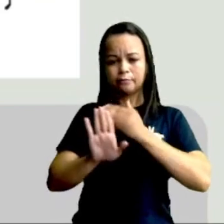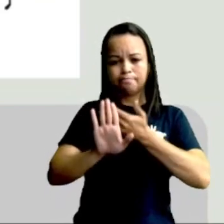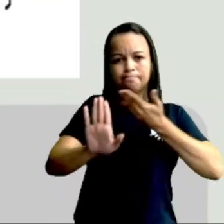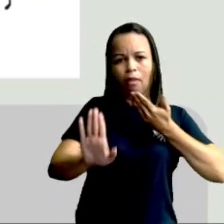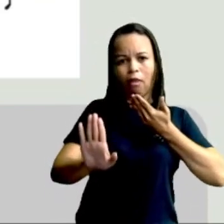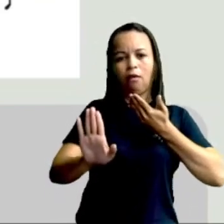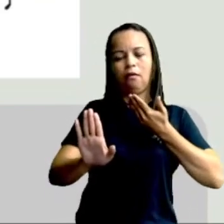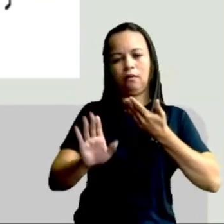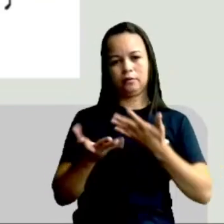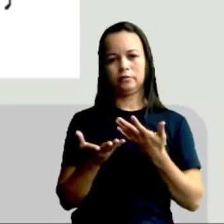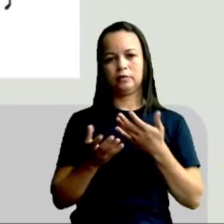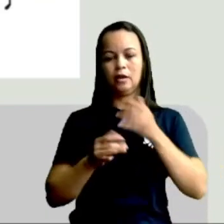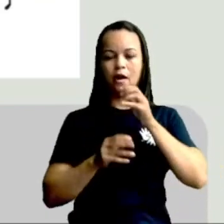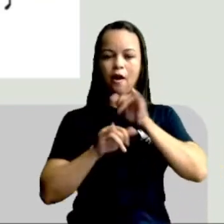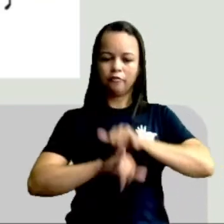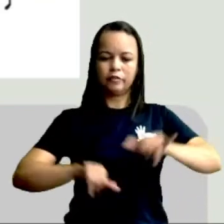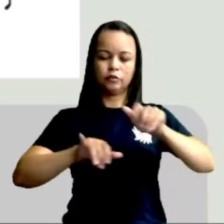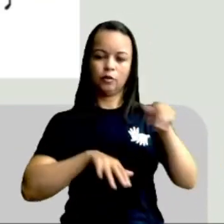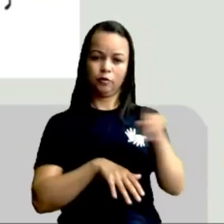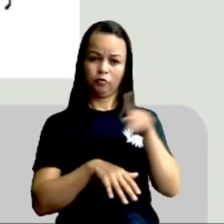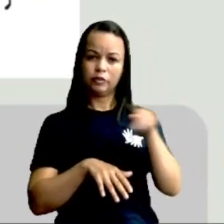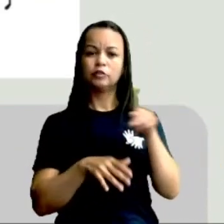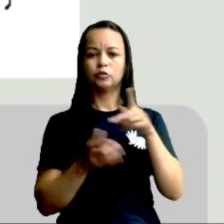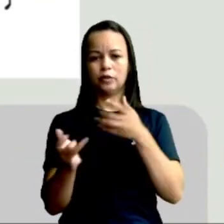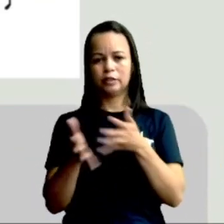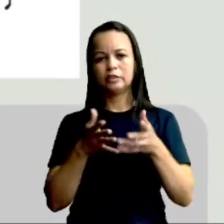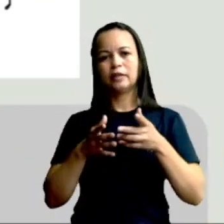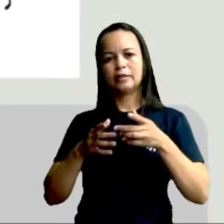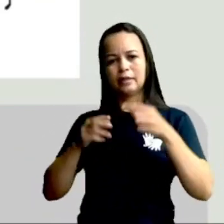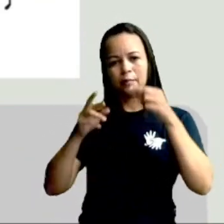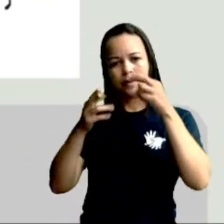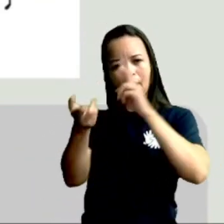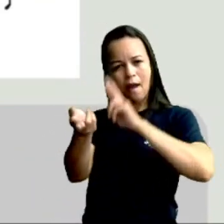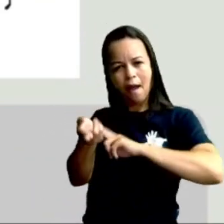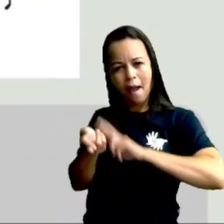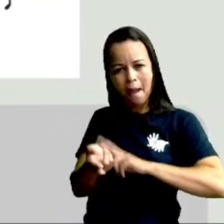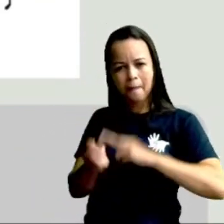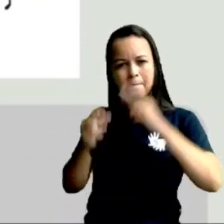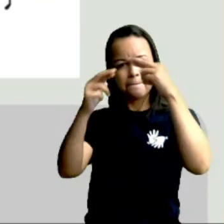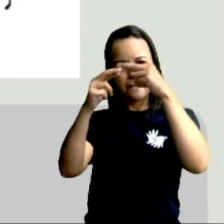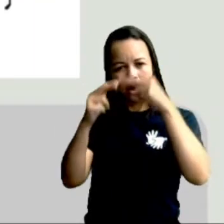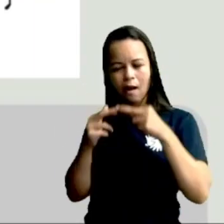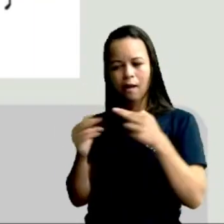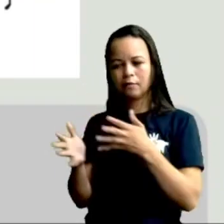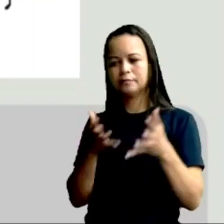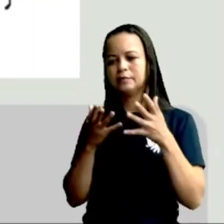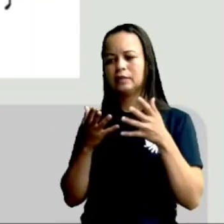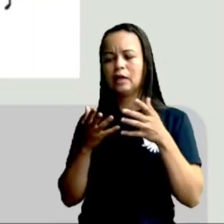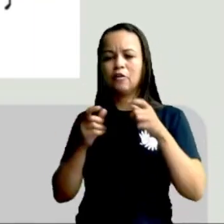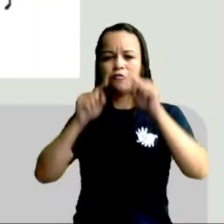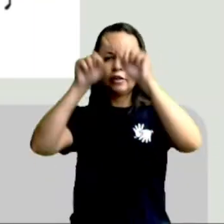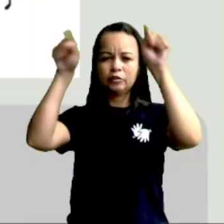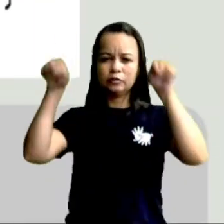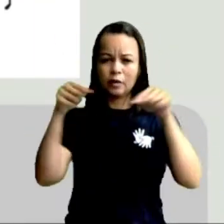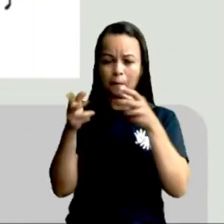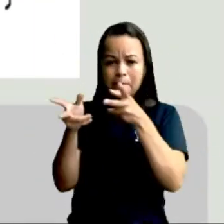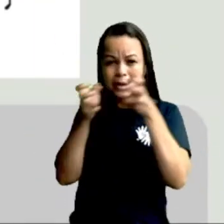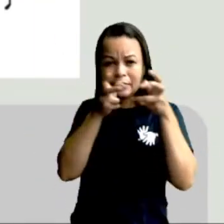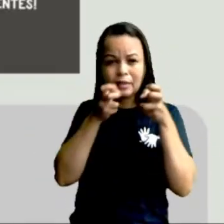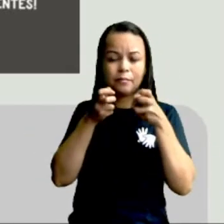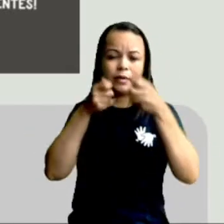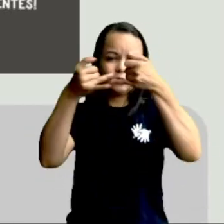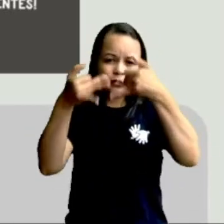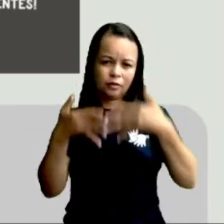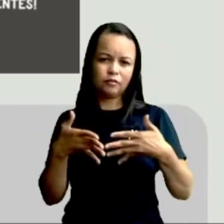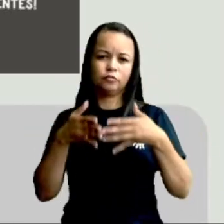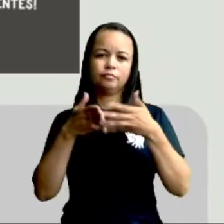ficar. Disse a professora, que está sempre a rimar. E até fez um esquema no quadro para percebermos melhor o que estava a